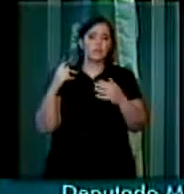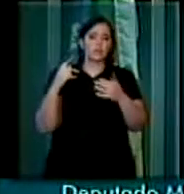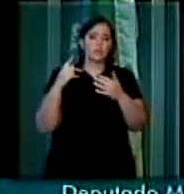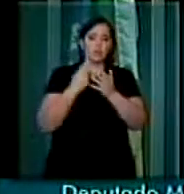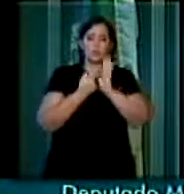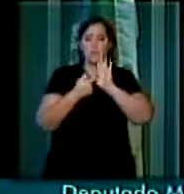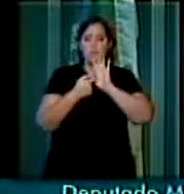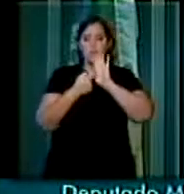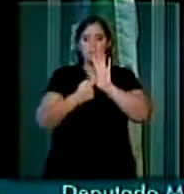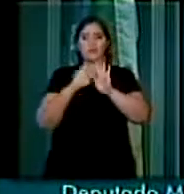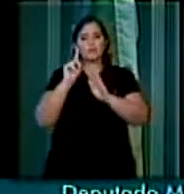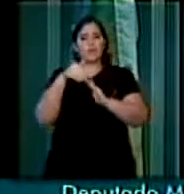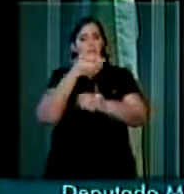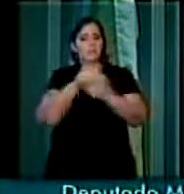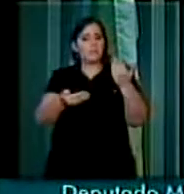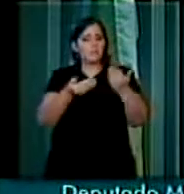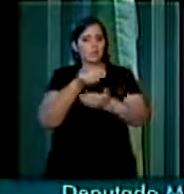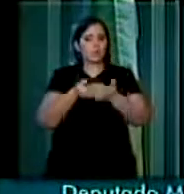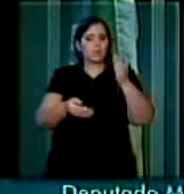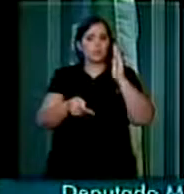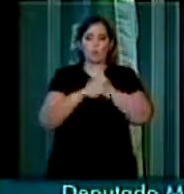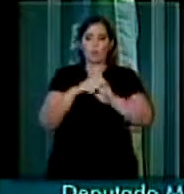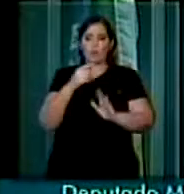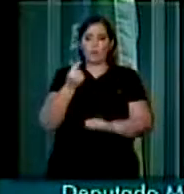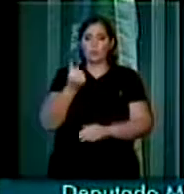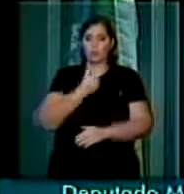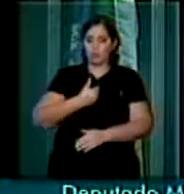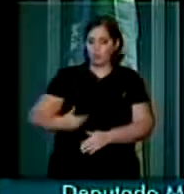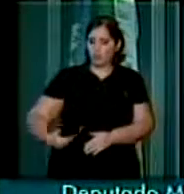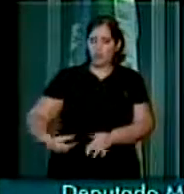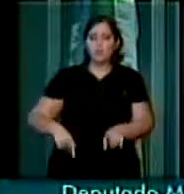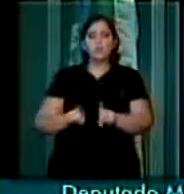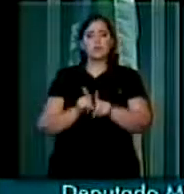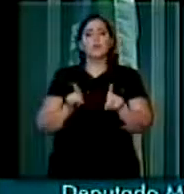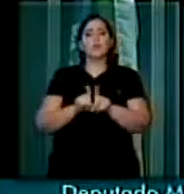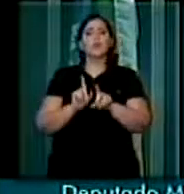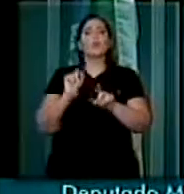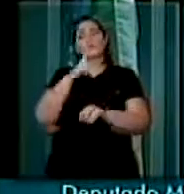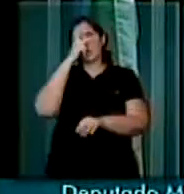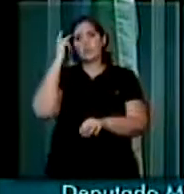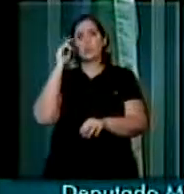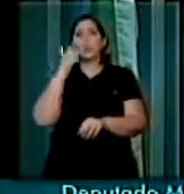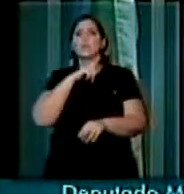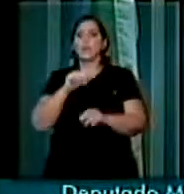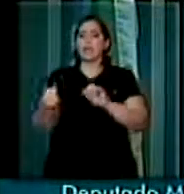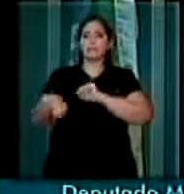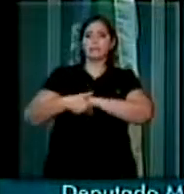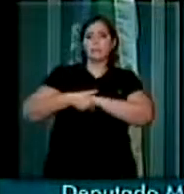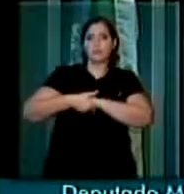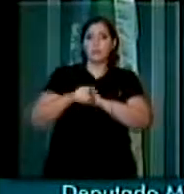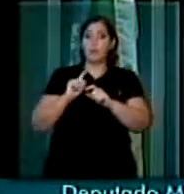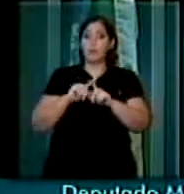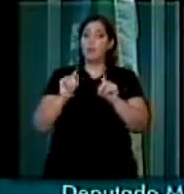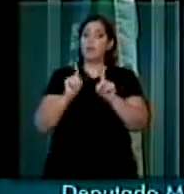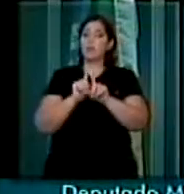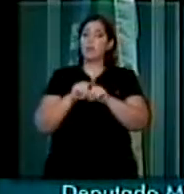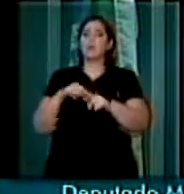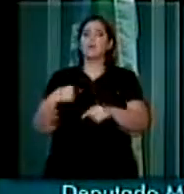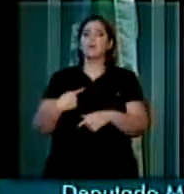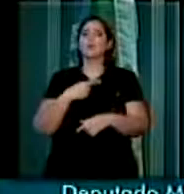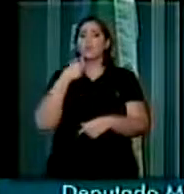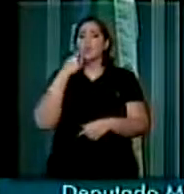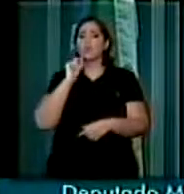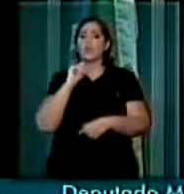um prejuízo para o erário público e para que alguém tenha se beneficiado. Mas incluímos também